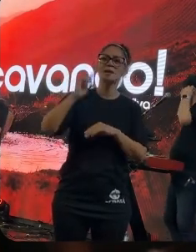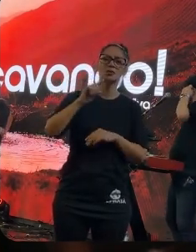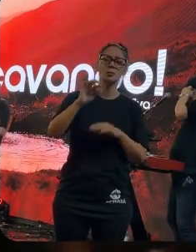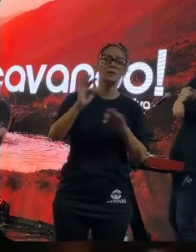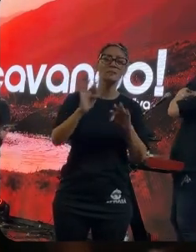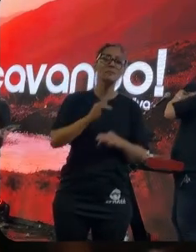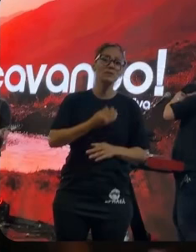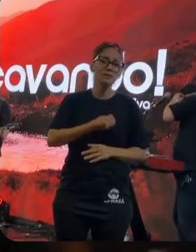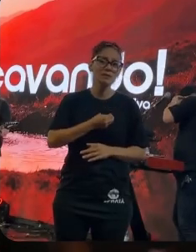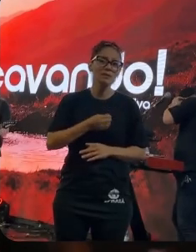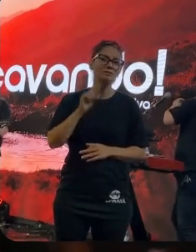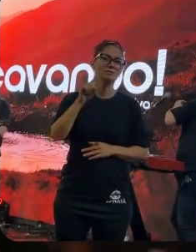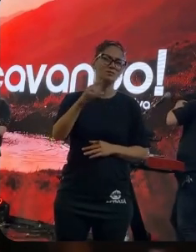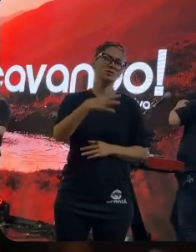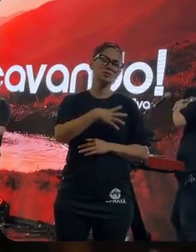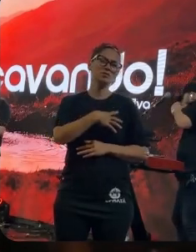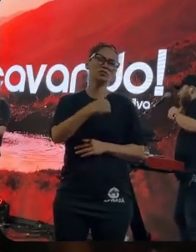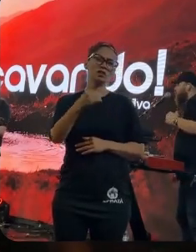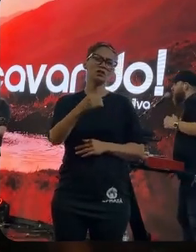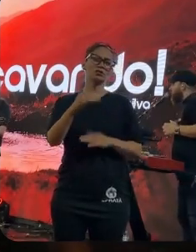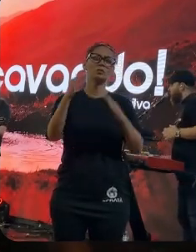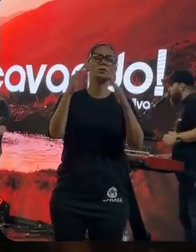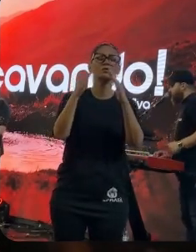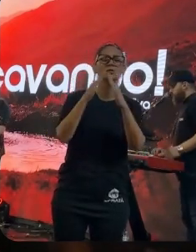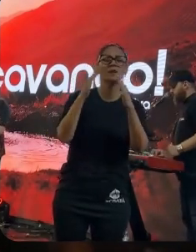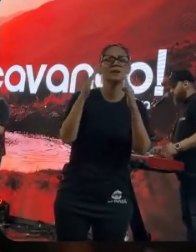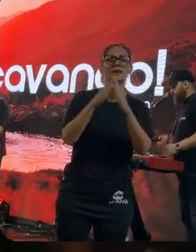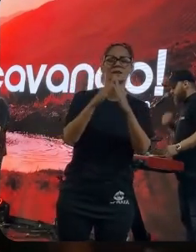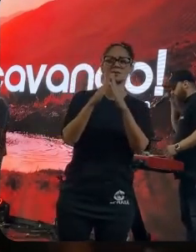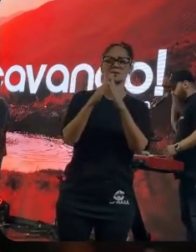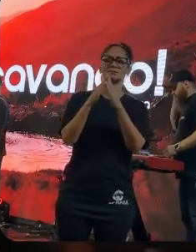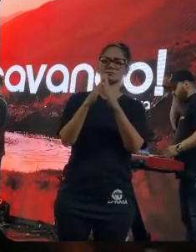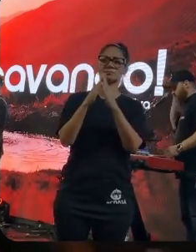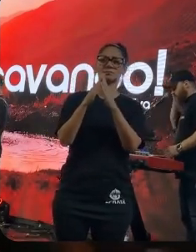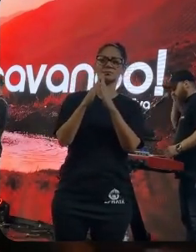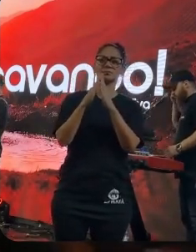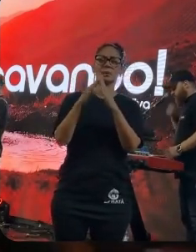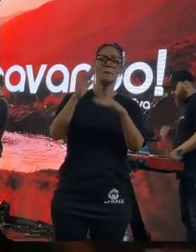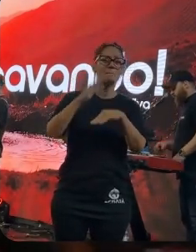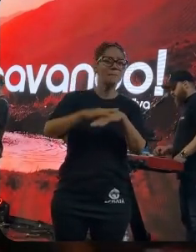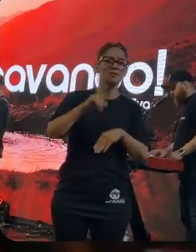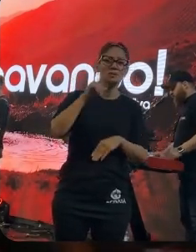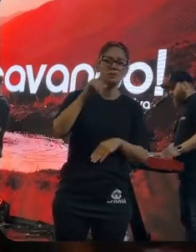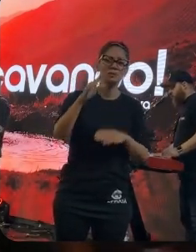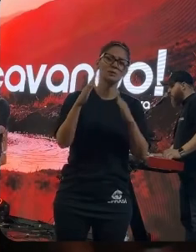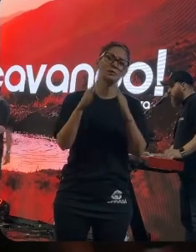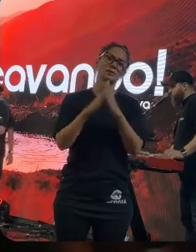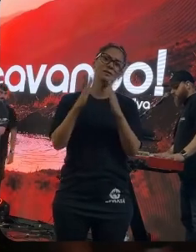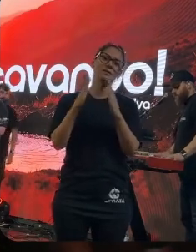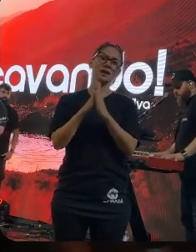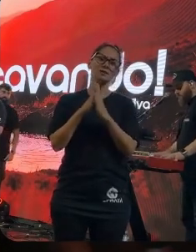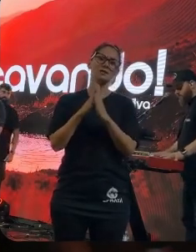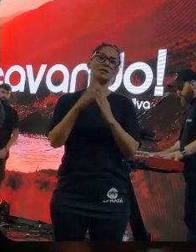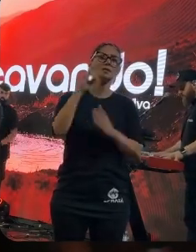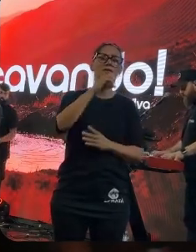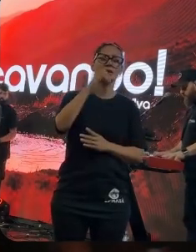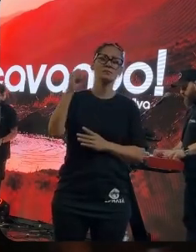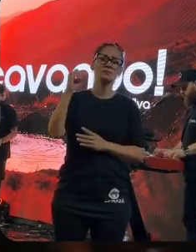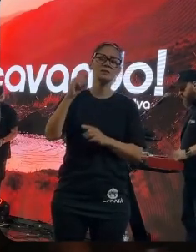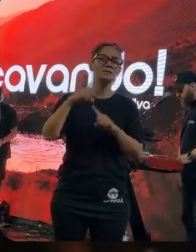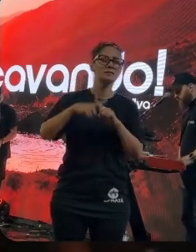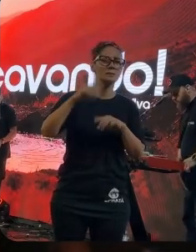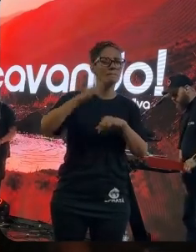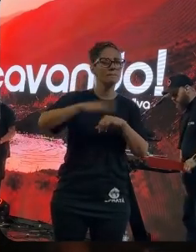filhos, 100 vezes mais sobre o teu lar, 100 vezes mais sobre a tua casa, 100 vezes mais sobre